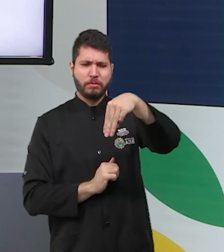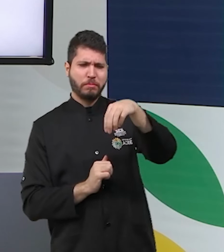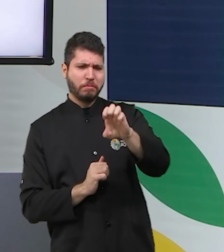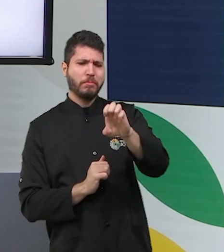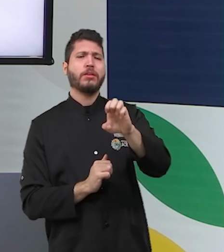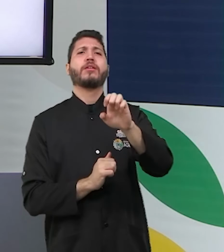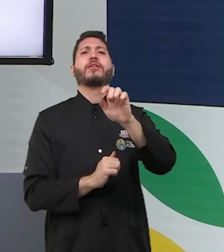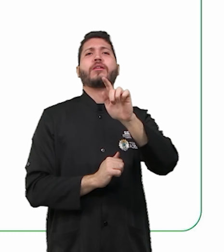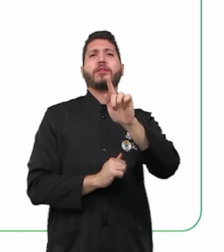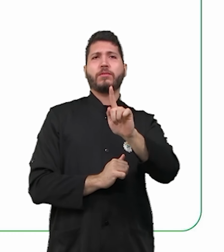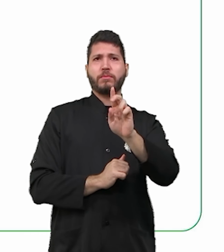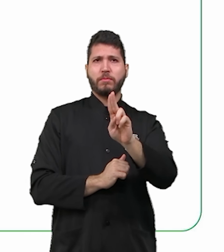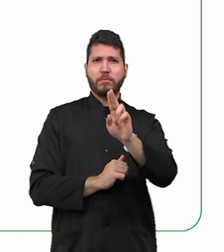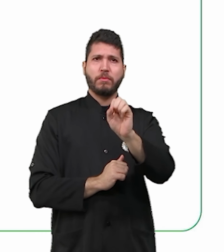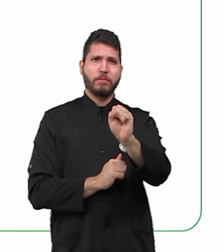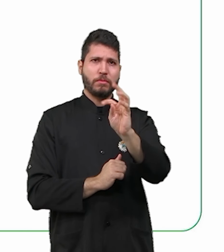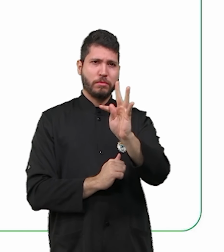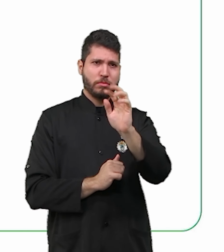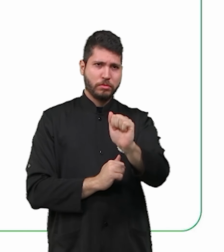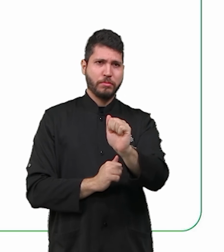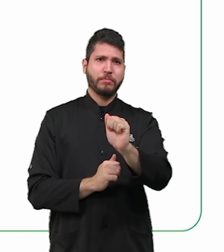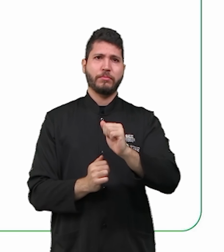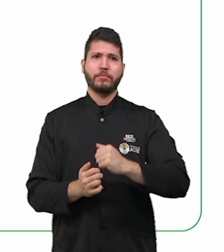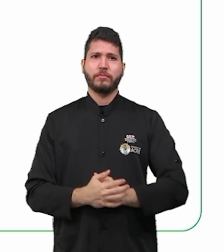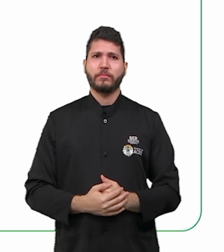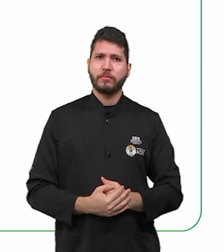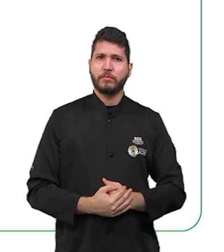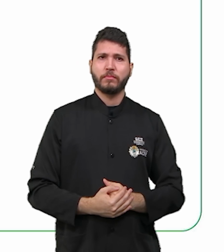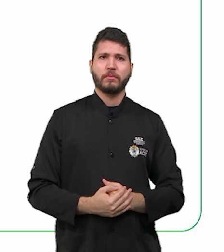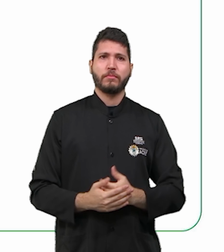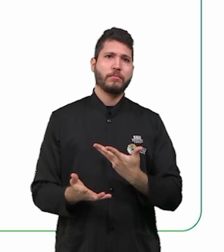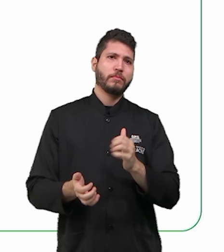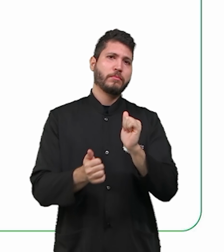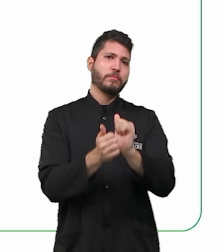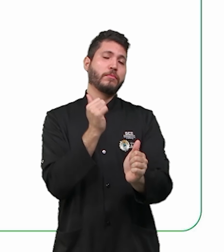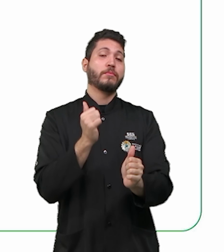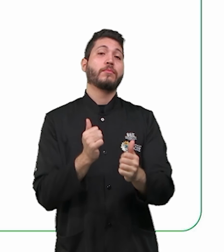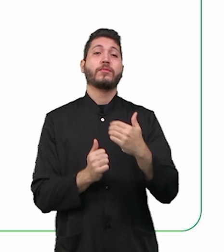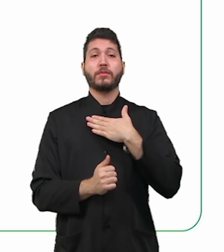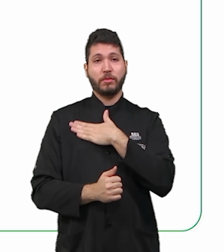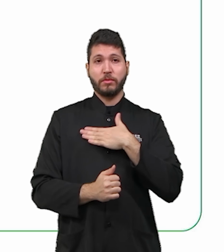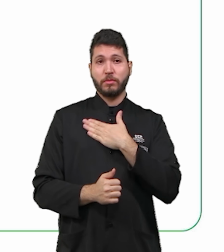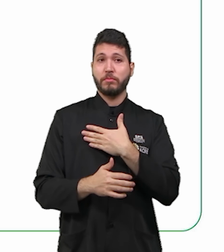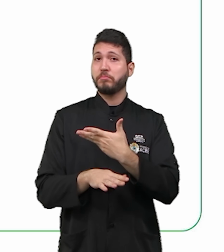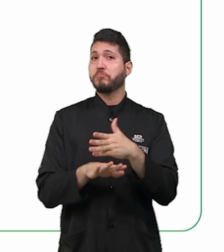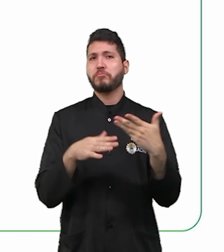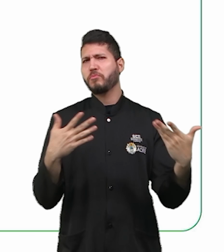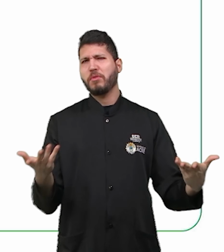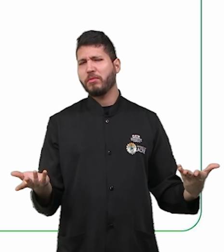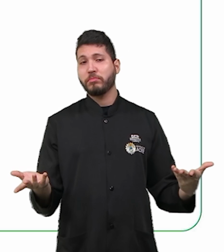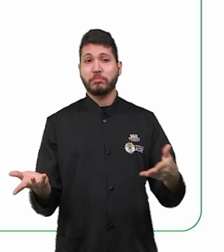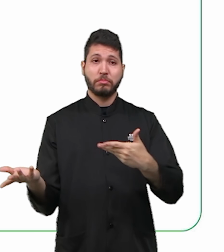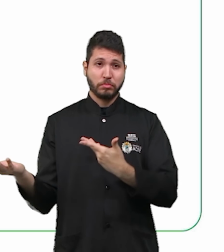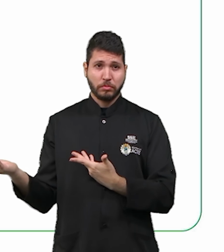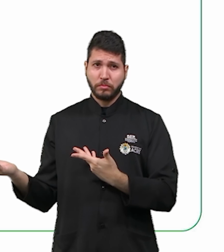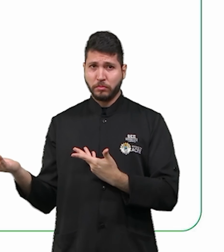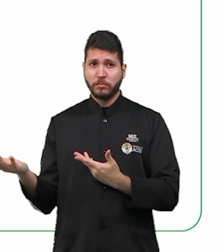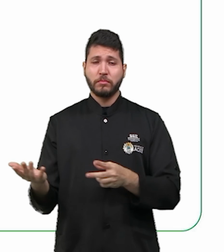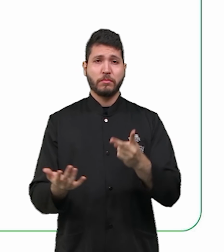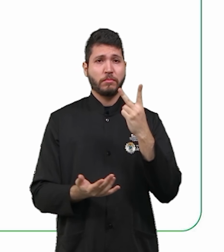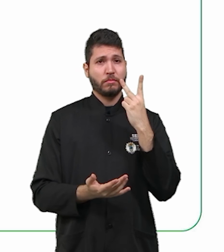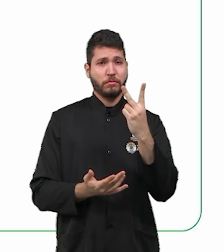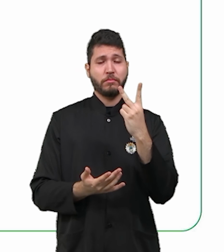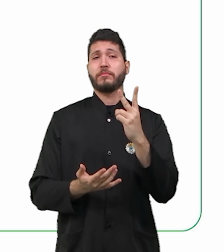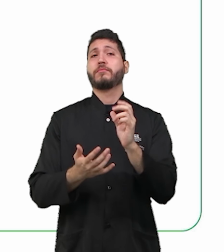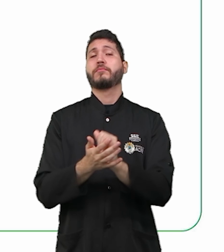vai ver isso mais na frente. Qual de esses deportes te gusta? E aí a gente tem dois esportes aí que nós